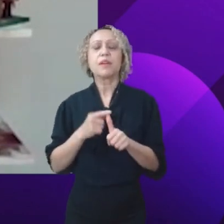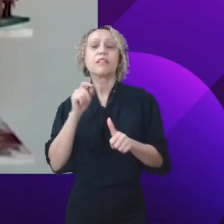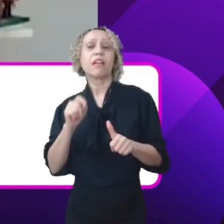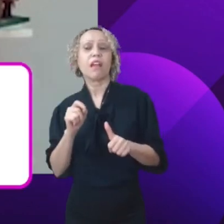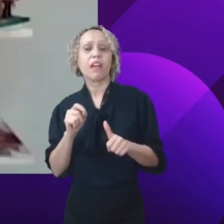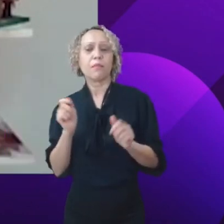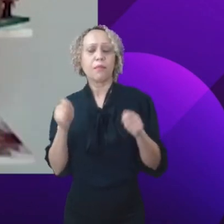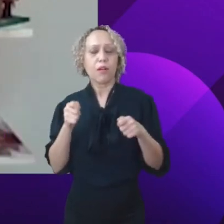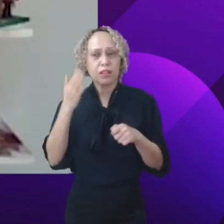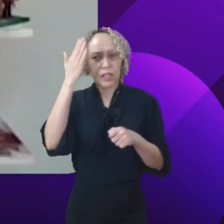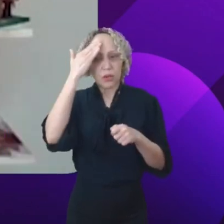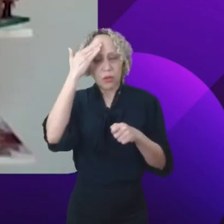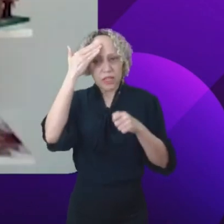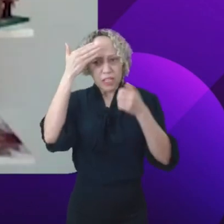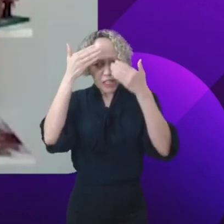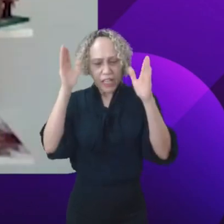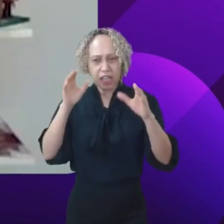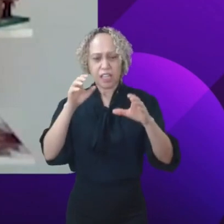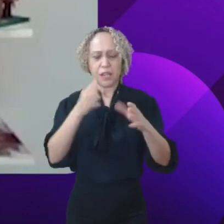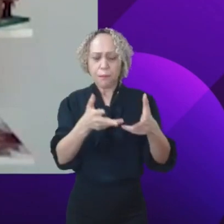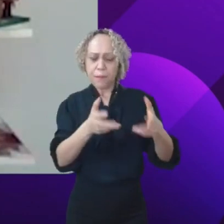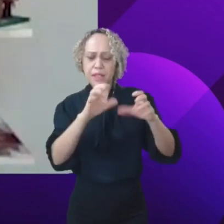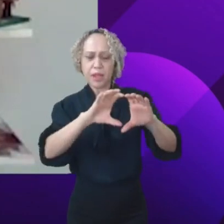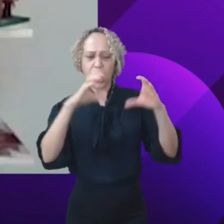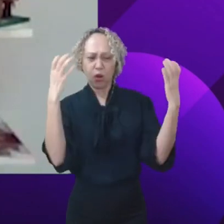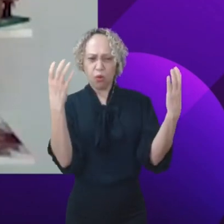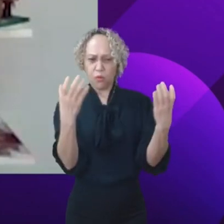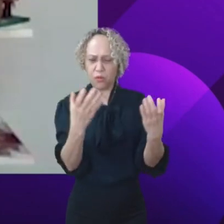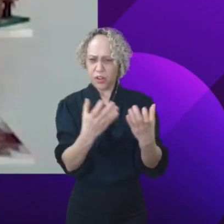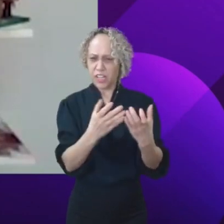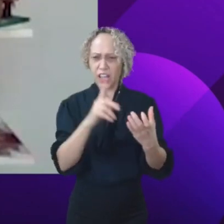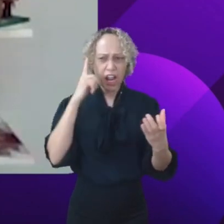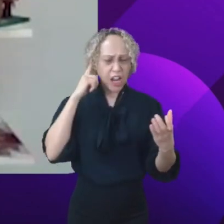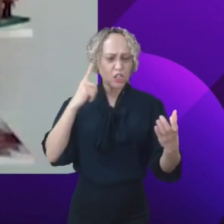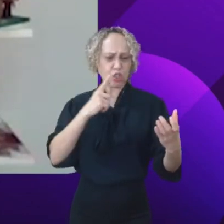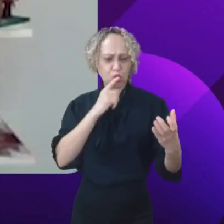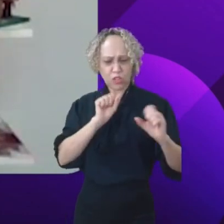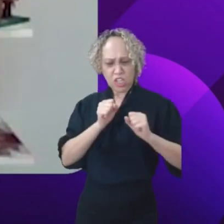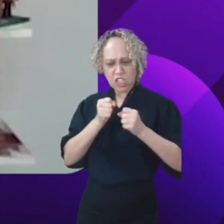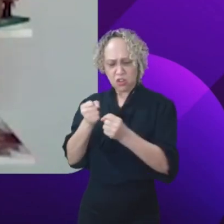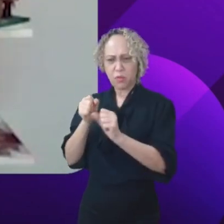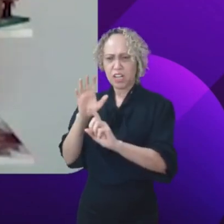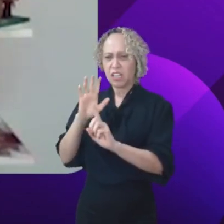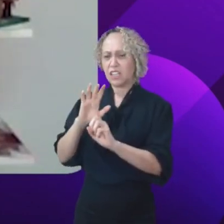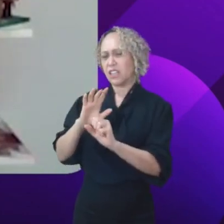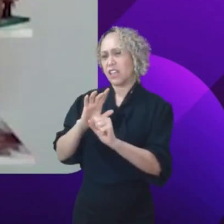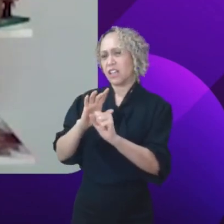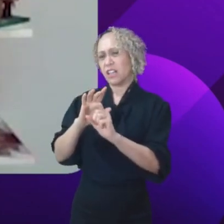possa compreender a comunidade surda a partir dessa ótica de combate a essa ideia capacitista